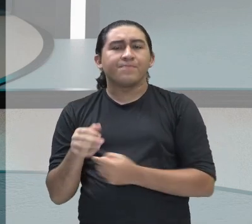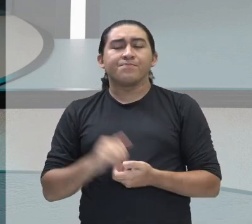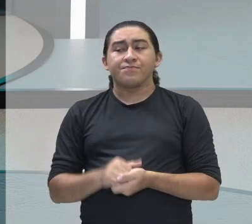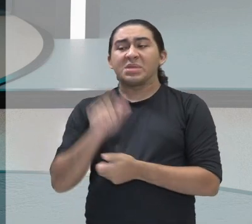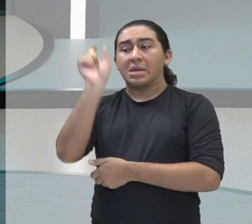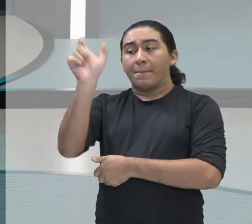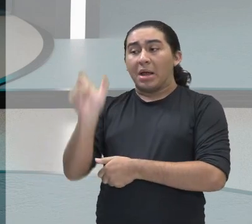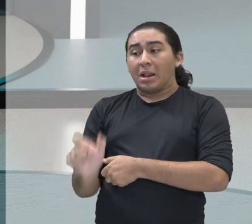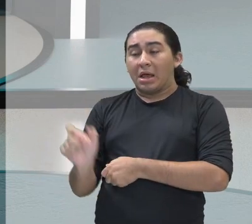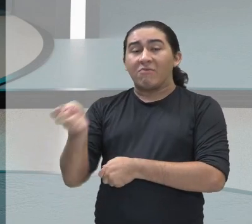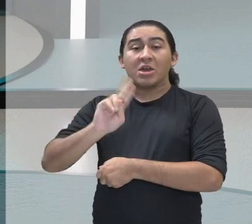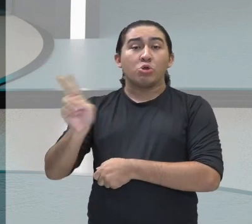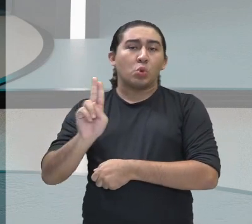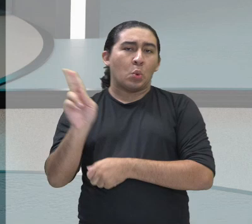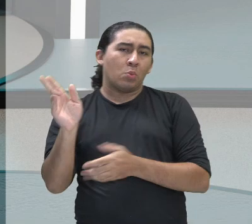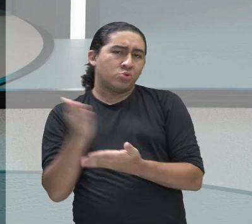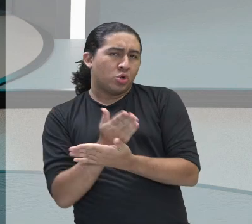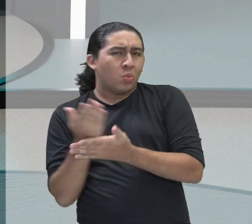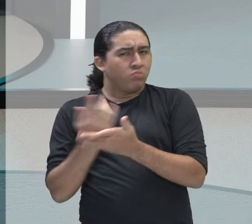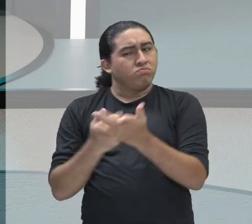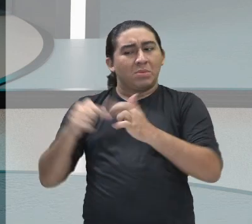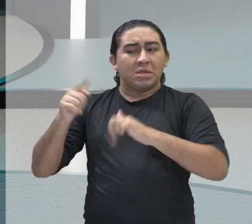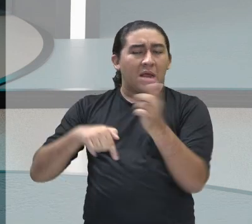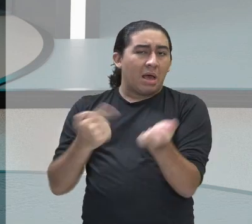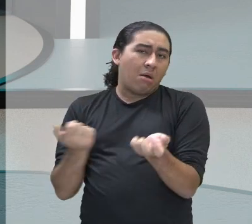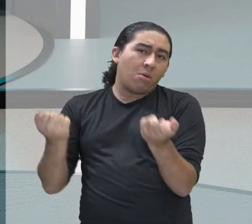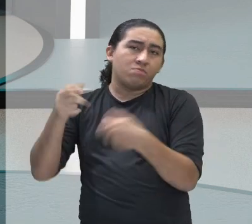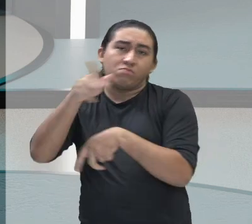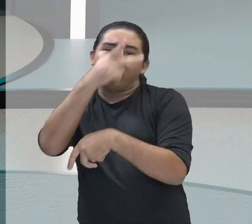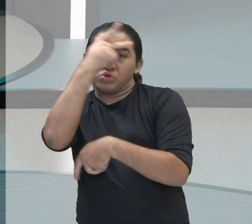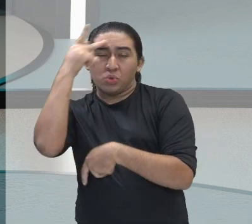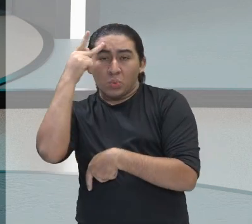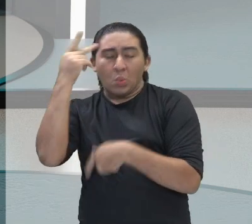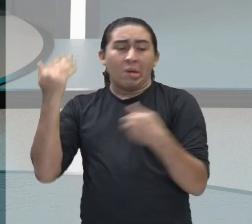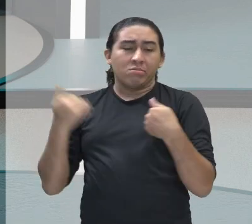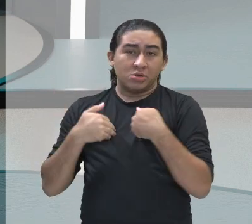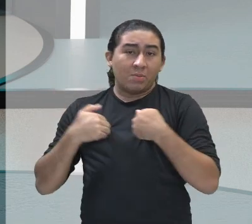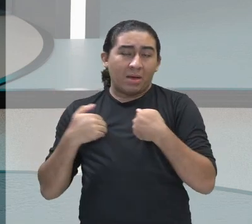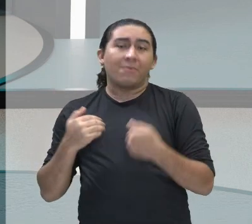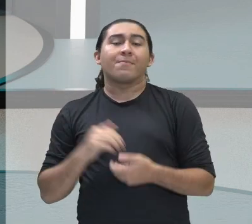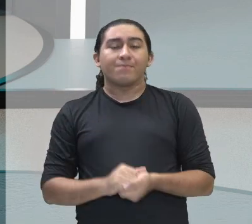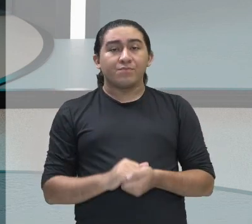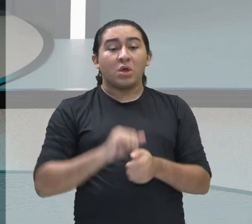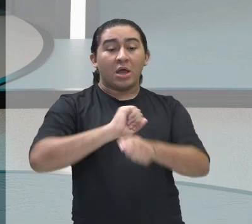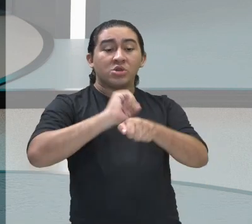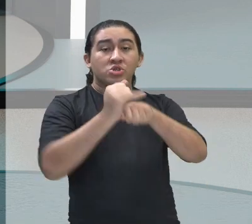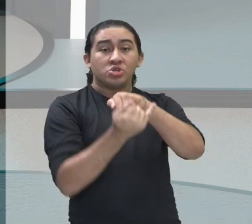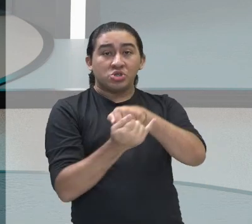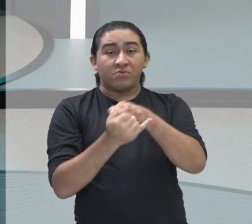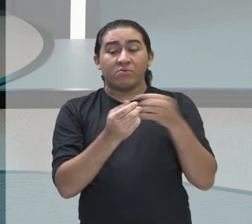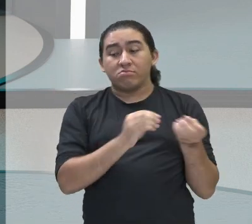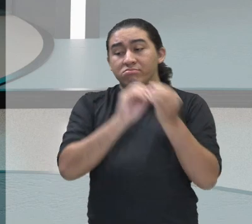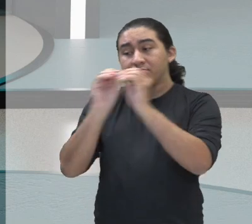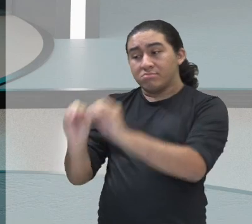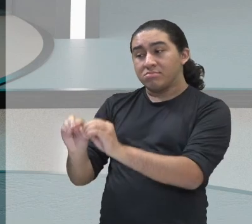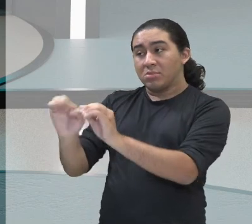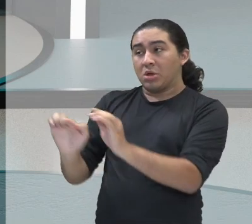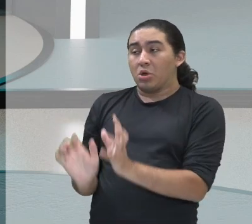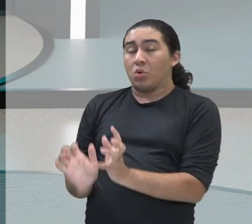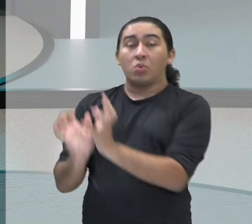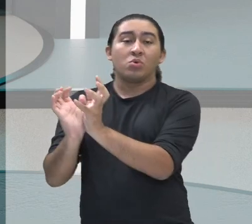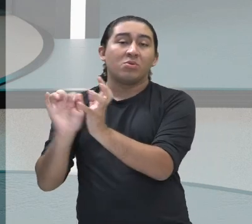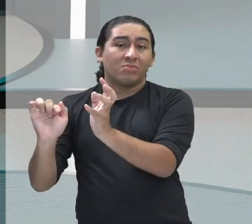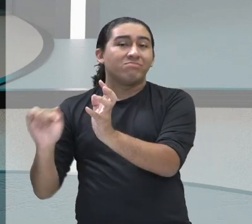Palavras nominais, ou assim, pode ser chamado dessa forma. Os adjetivos fazem parte, então, desses nomes. É uma classe gramatical das